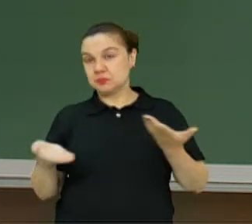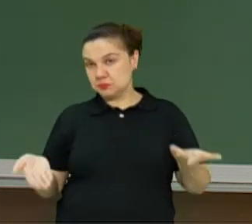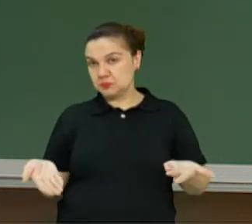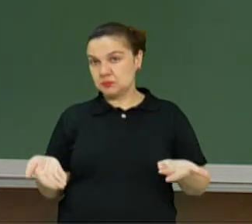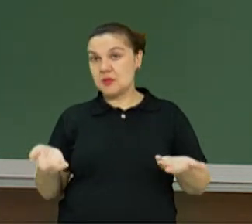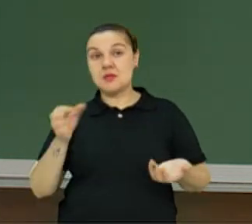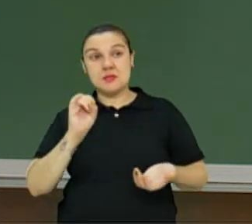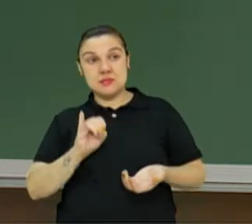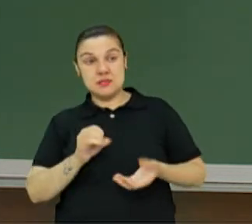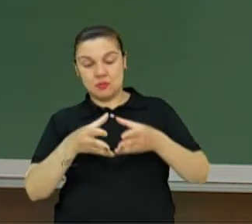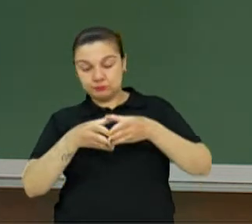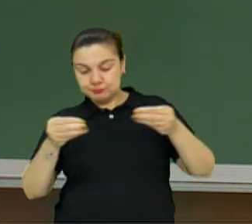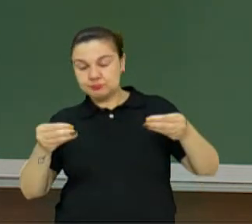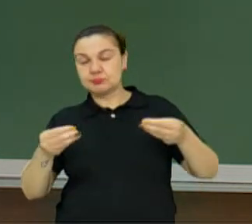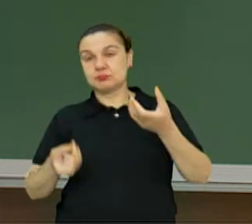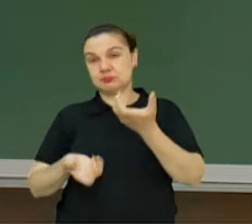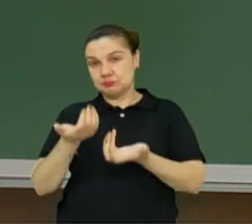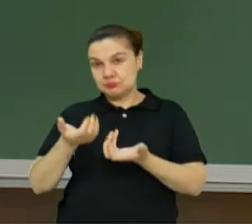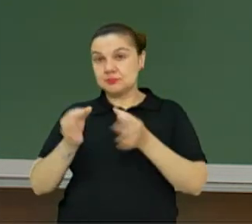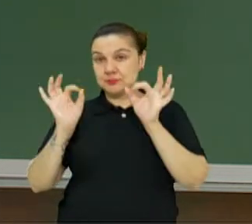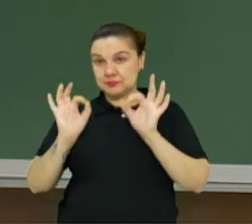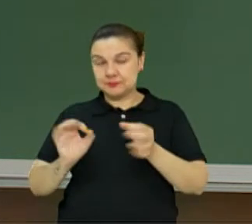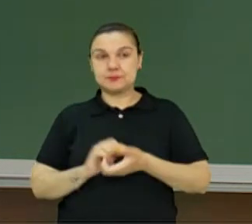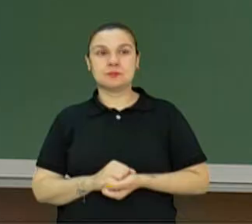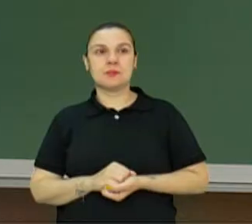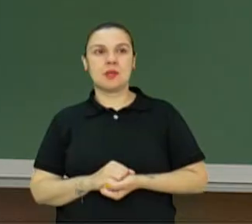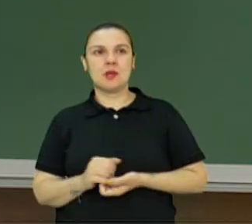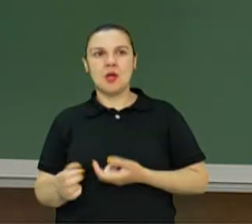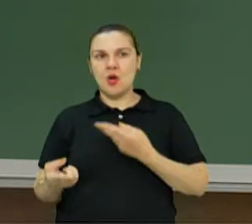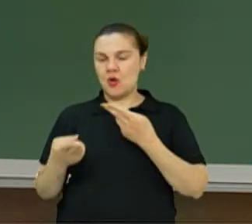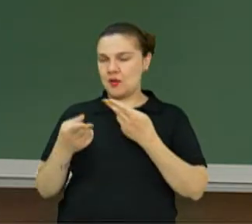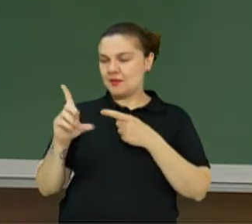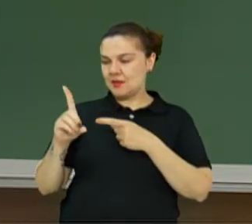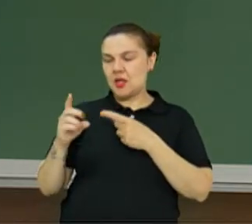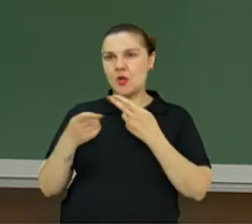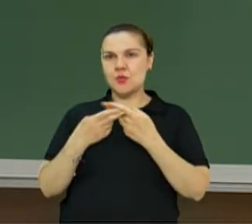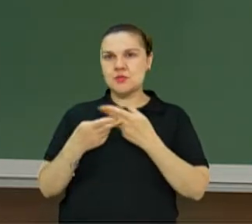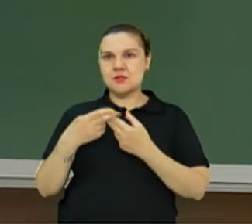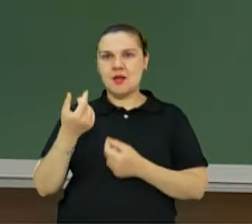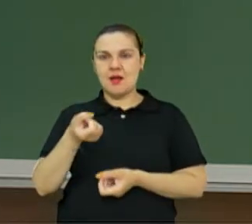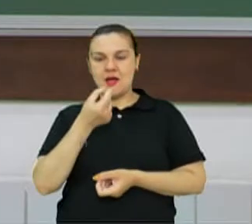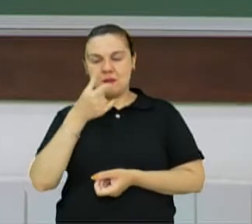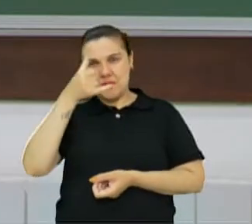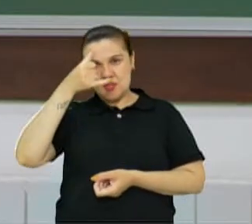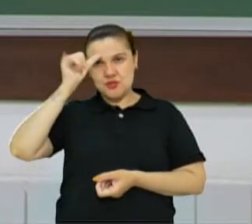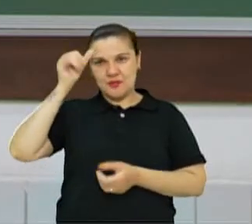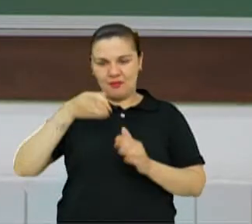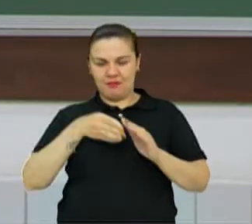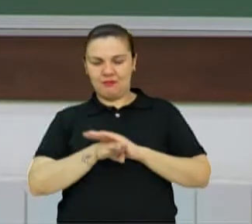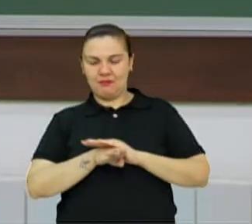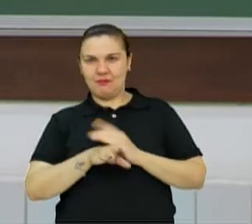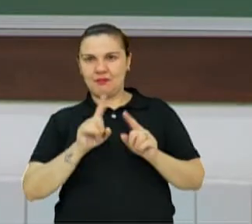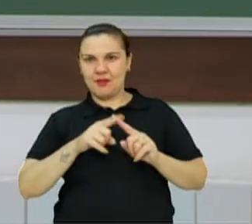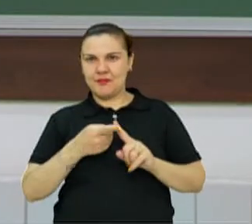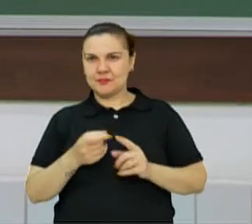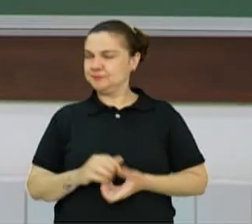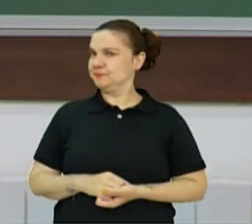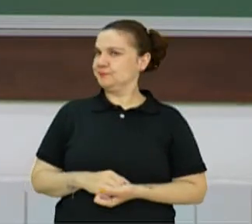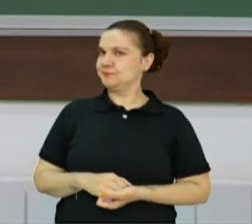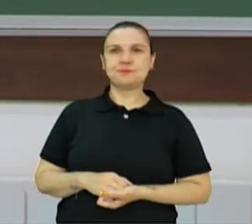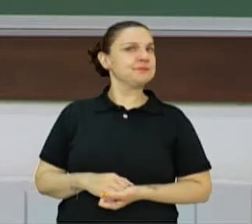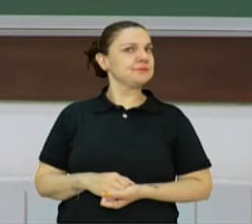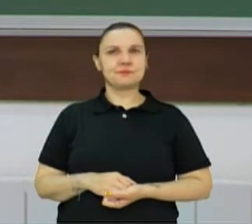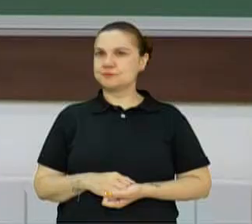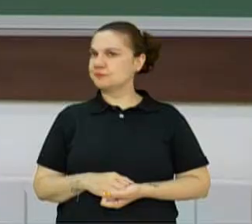menos não sem a esterilização adequada. E utilizar métodos anticoncepcionais comportamentais. Isso aqui